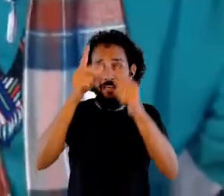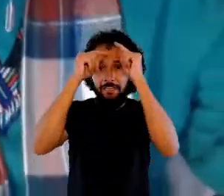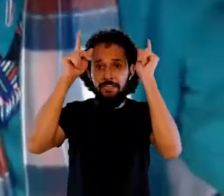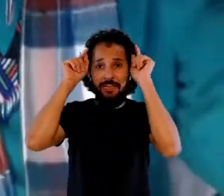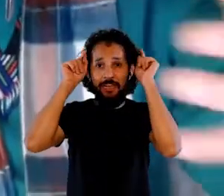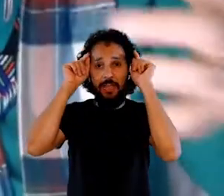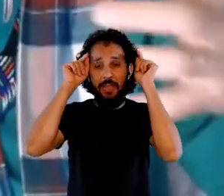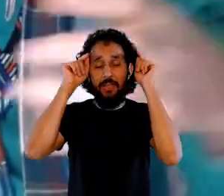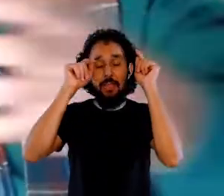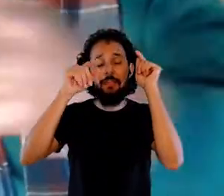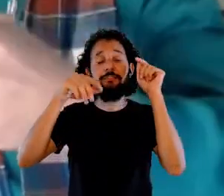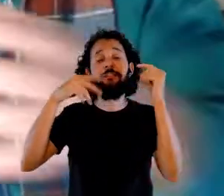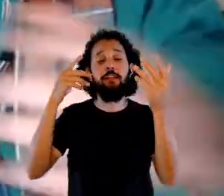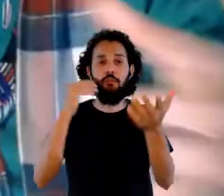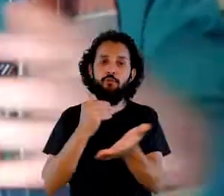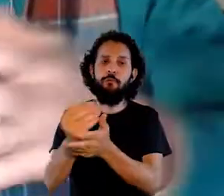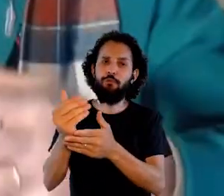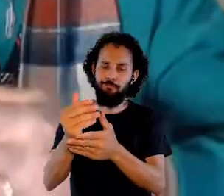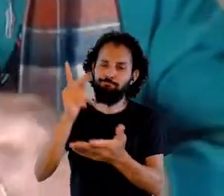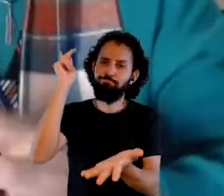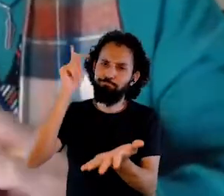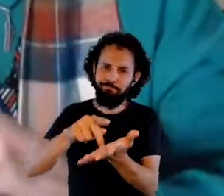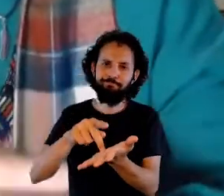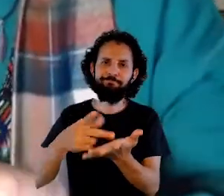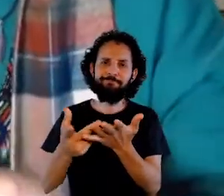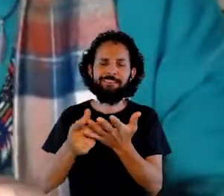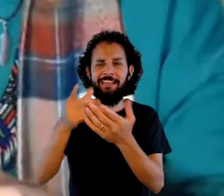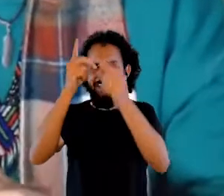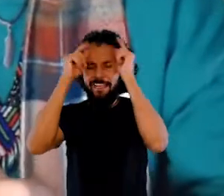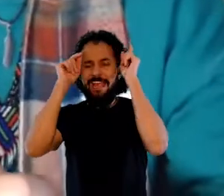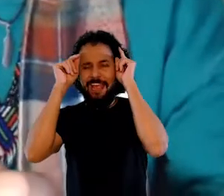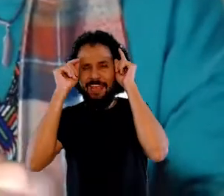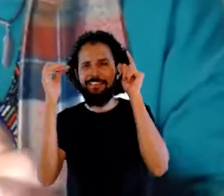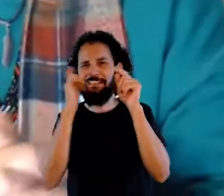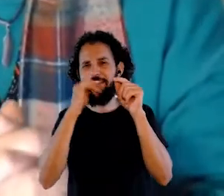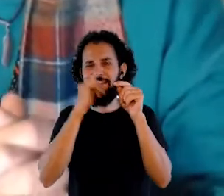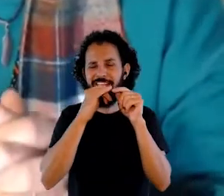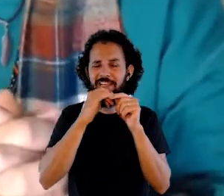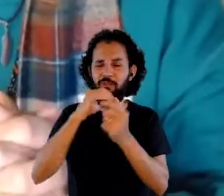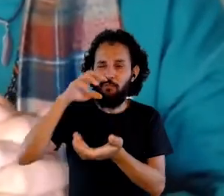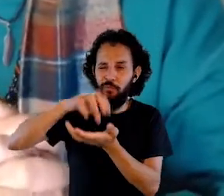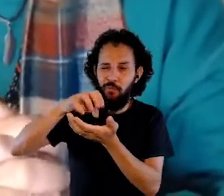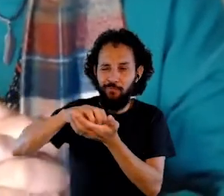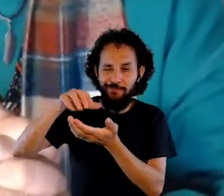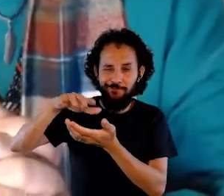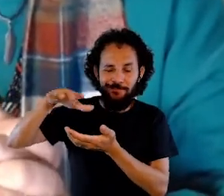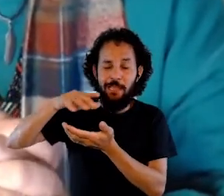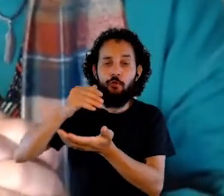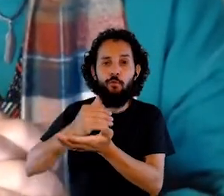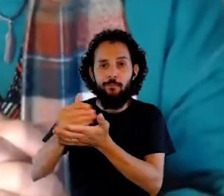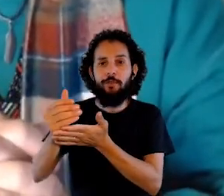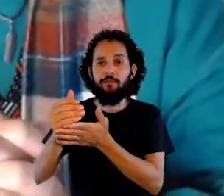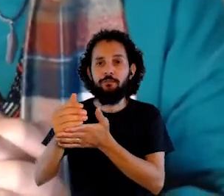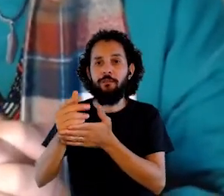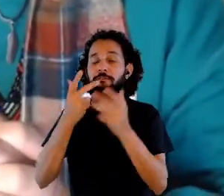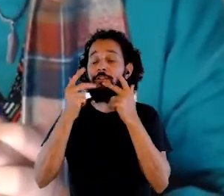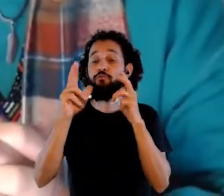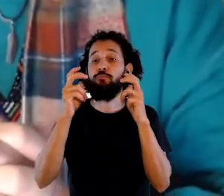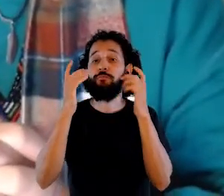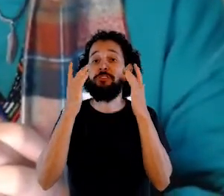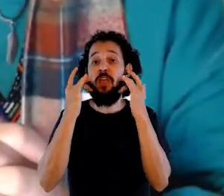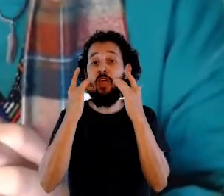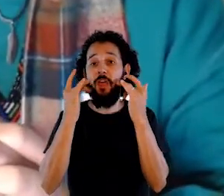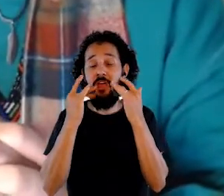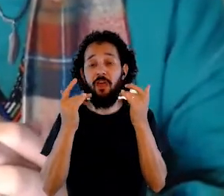né? Foi lá entre a Grécia, a Itália, o greco-romano ali que começou nesse negócio do teatro, que trouxe a